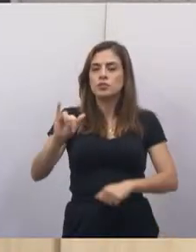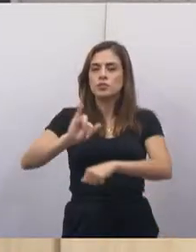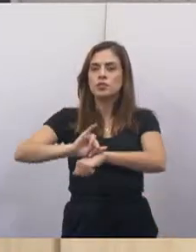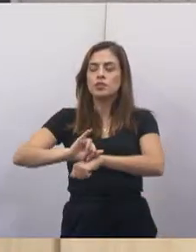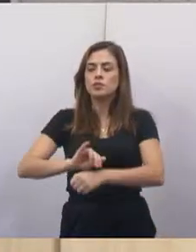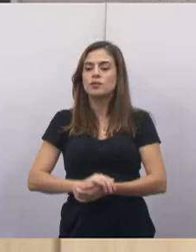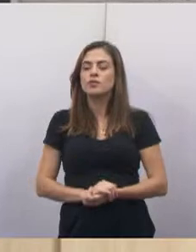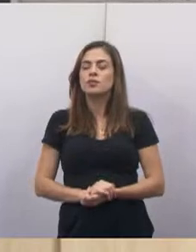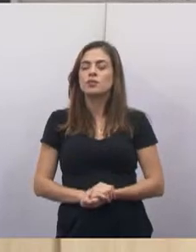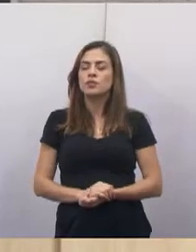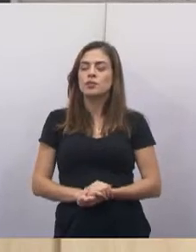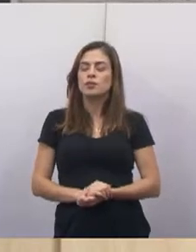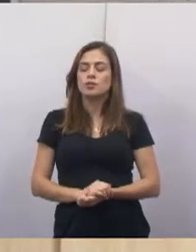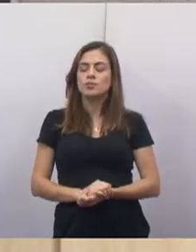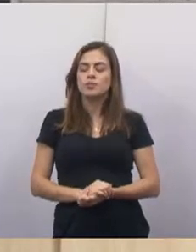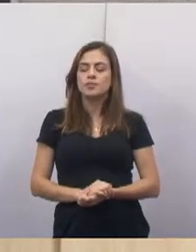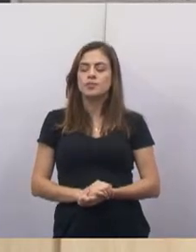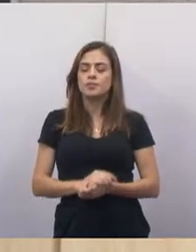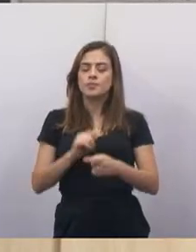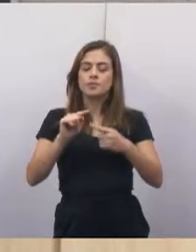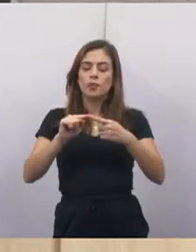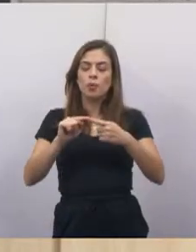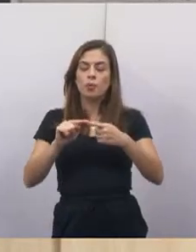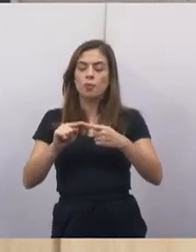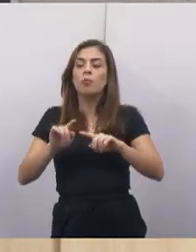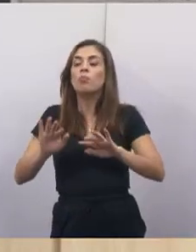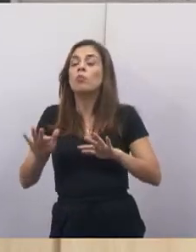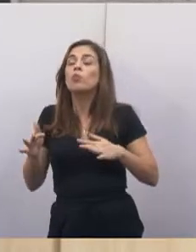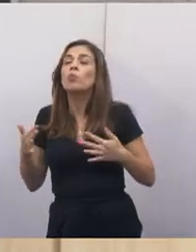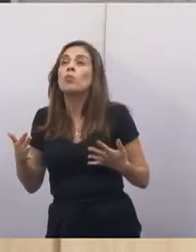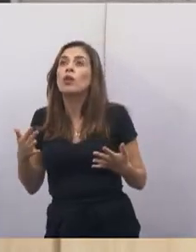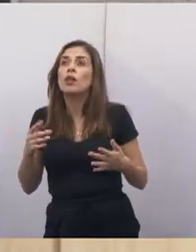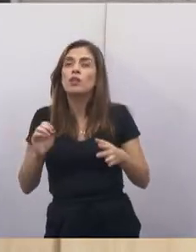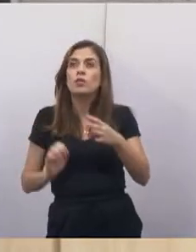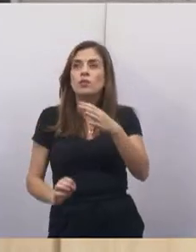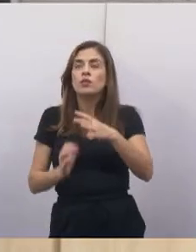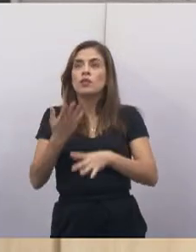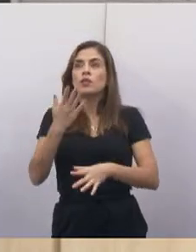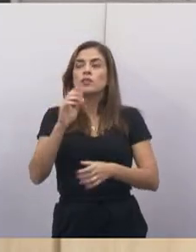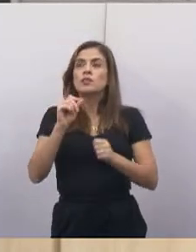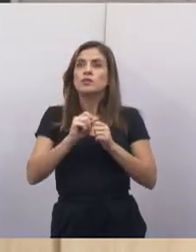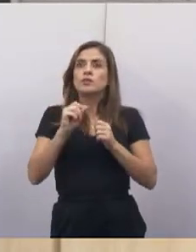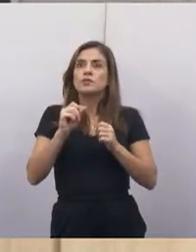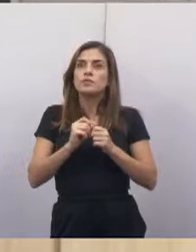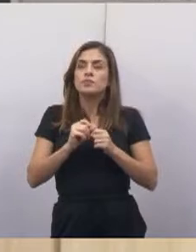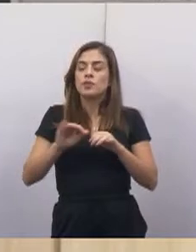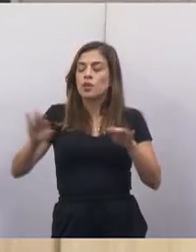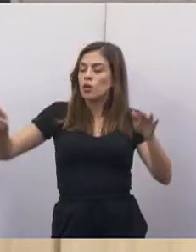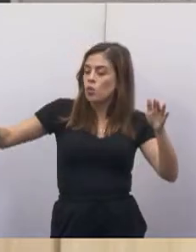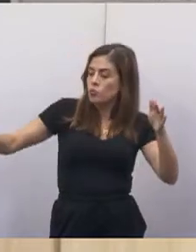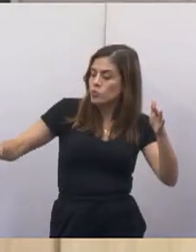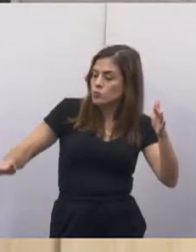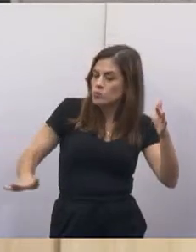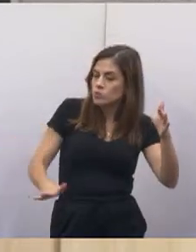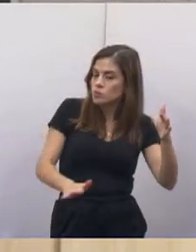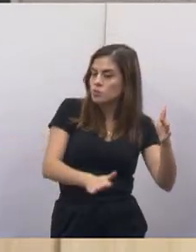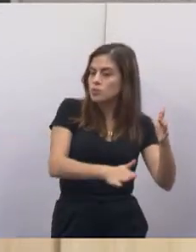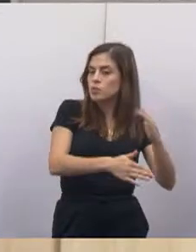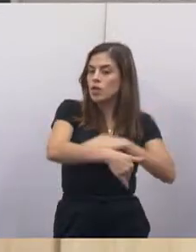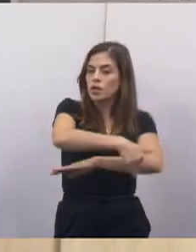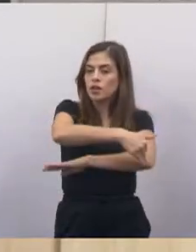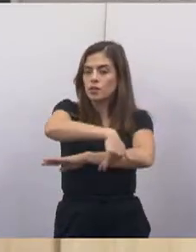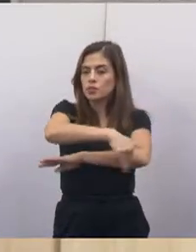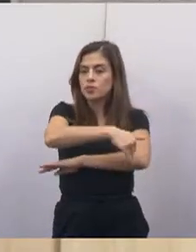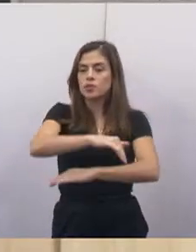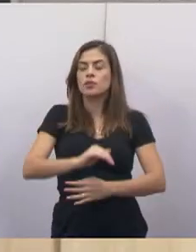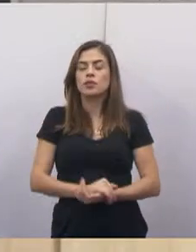1. Por qual motivo da presente data não foi realizado o rebaixamento da referida guia?